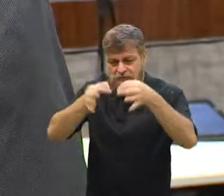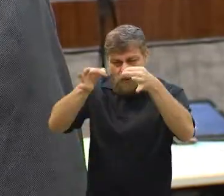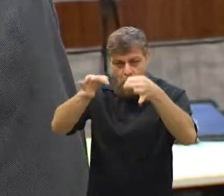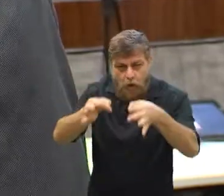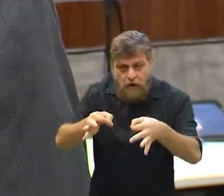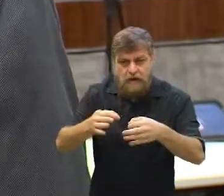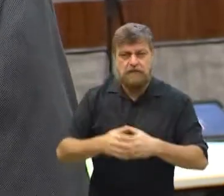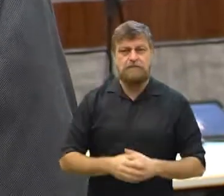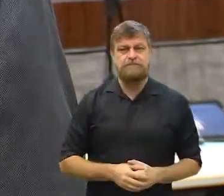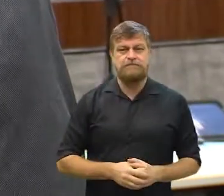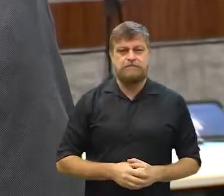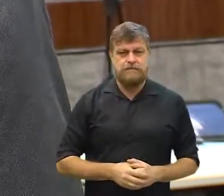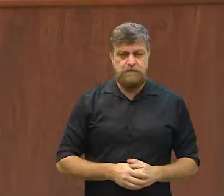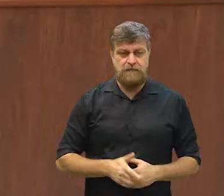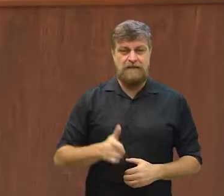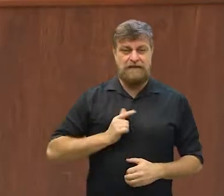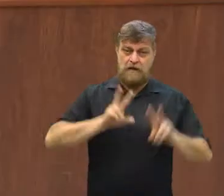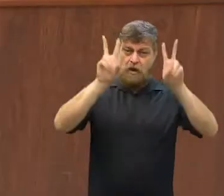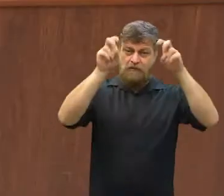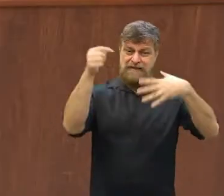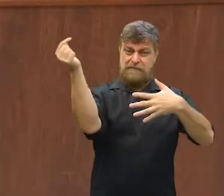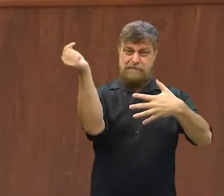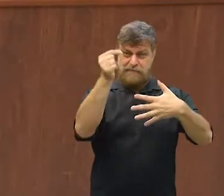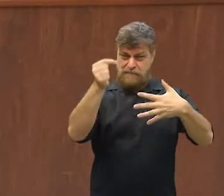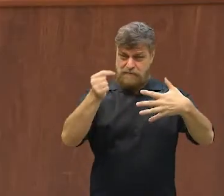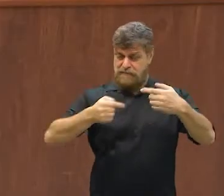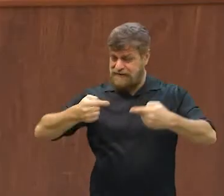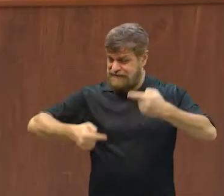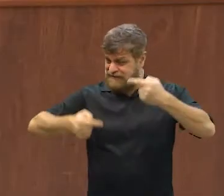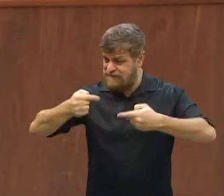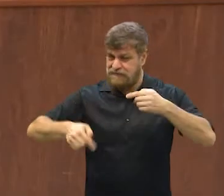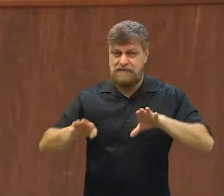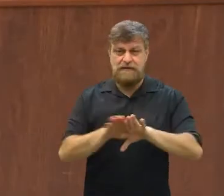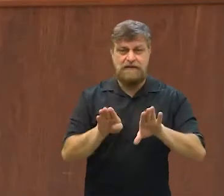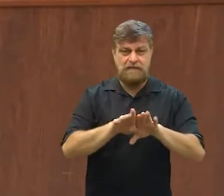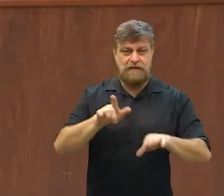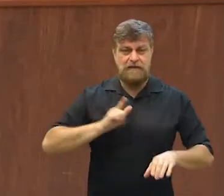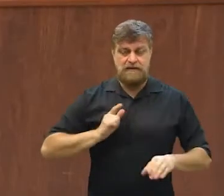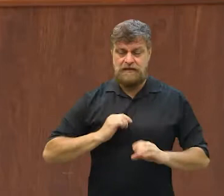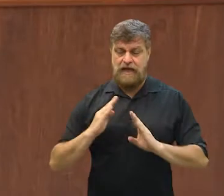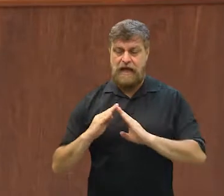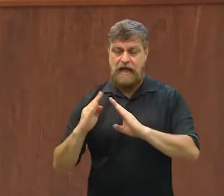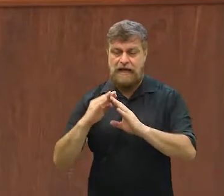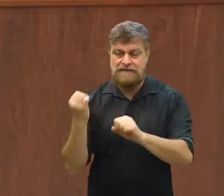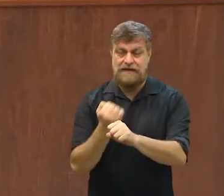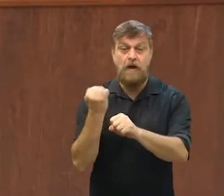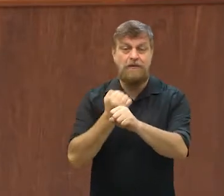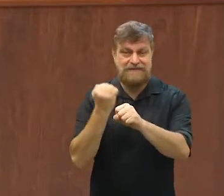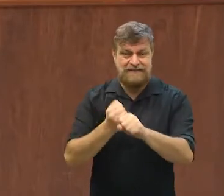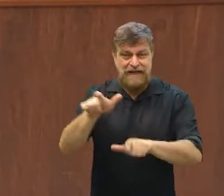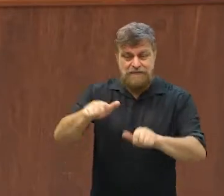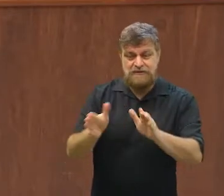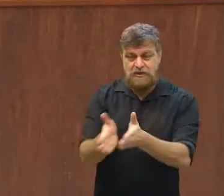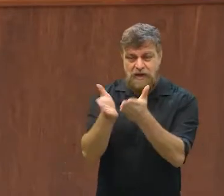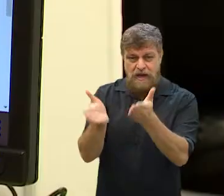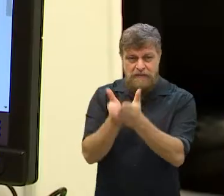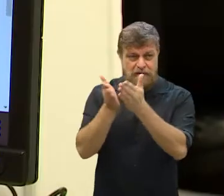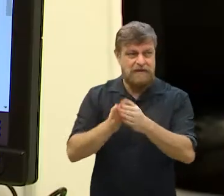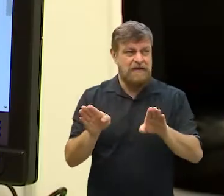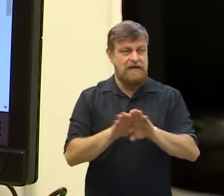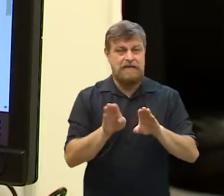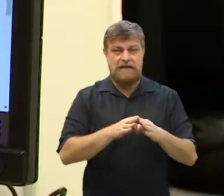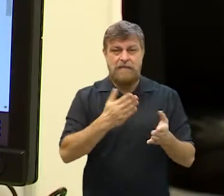trabalhou com dignidade eles dão conta do recado entre os muitos assuntos debatidos destaque para o empreendimento Habitacional de interesse social